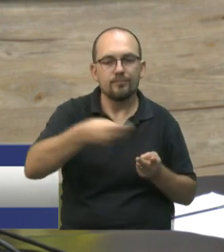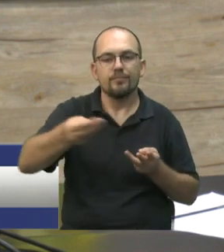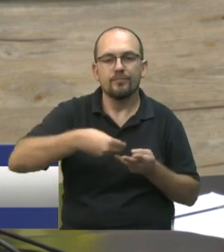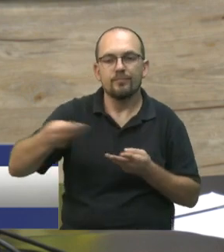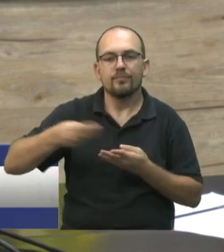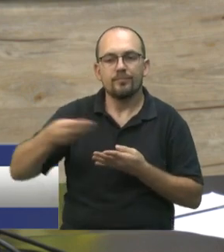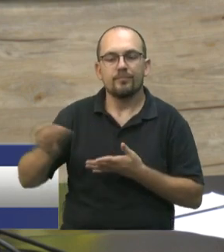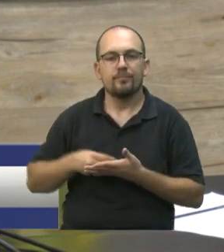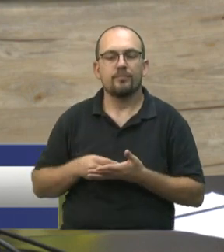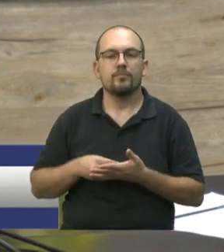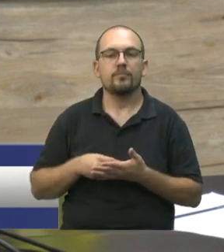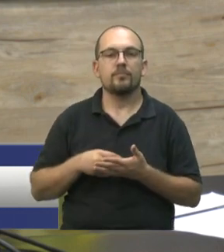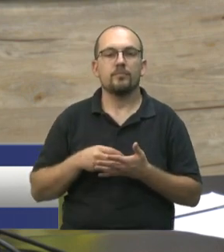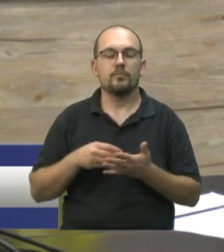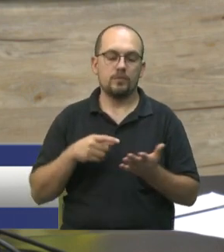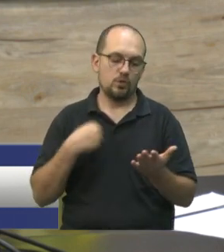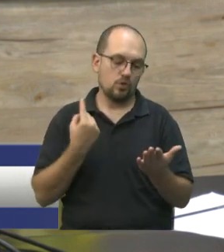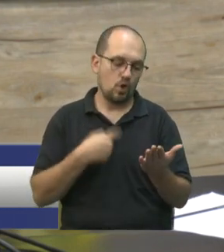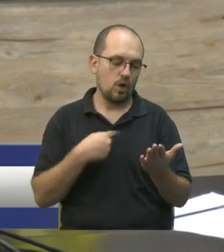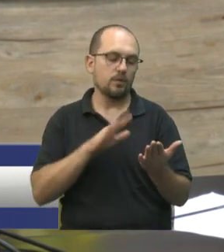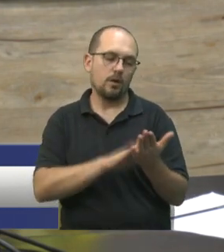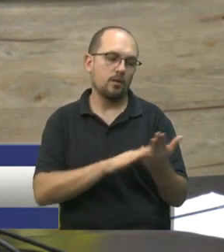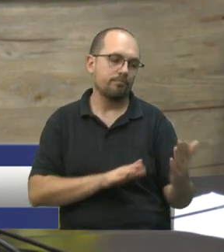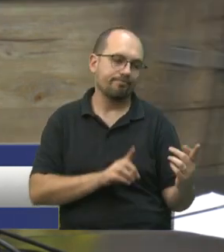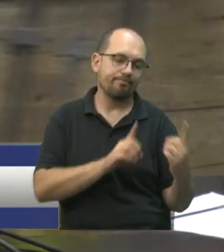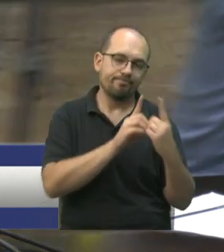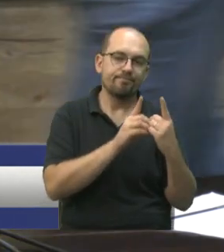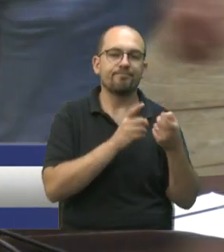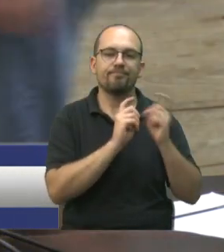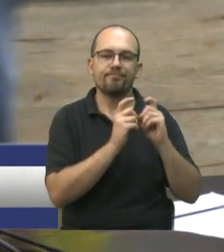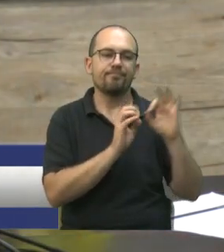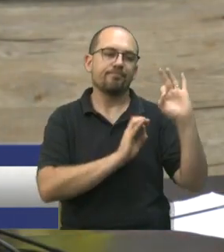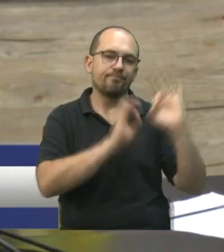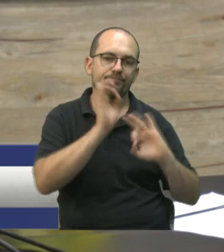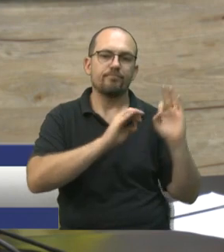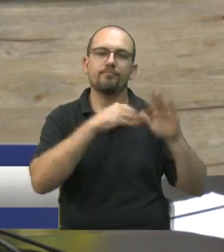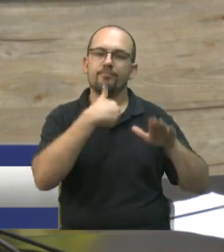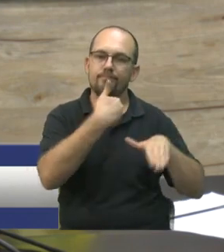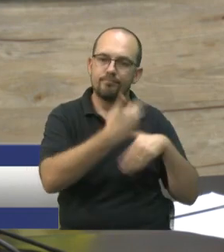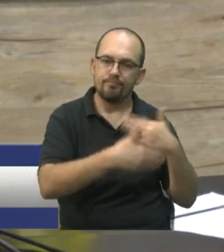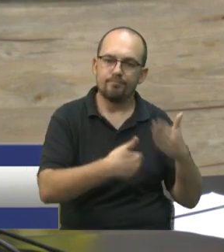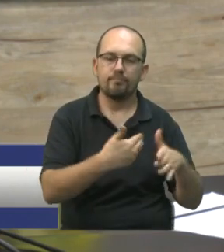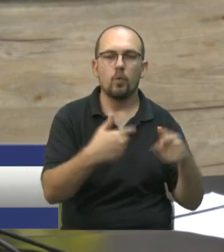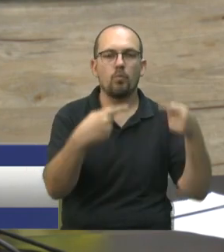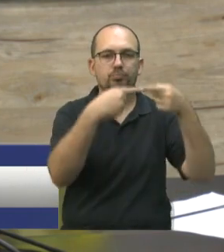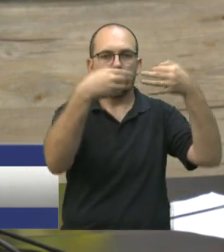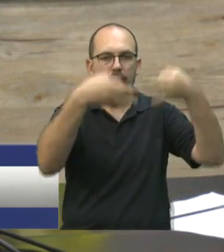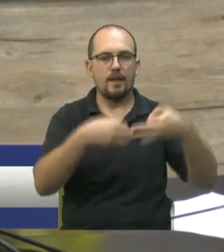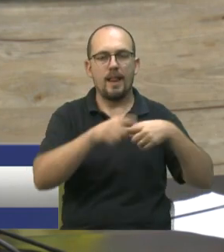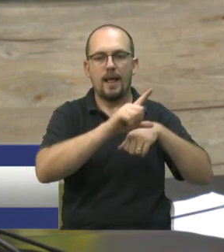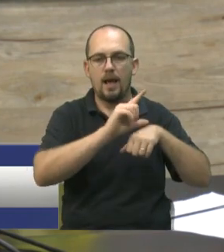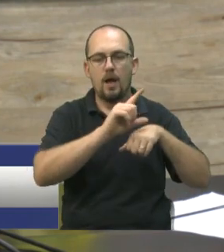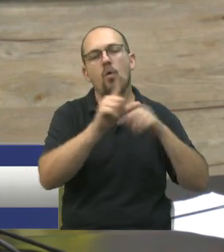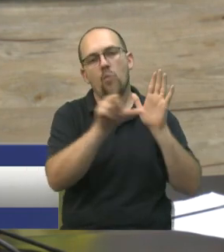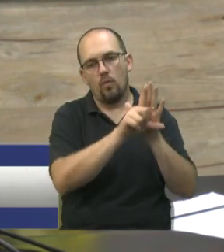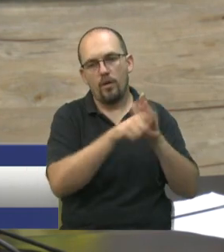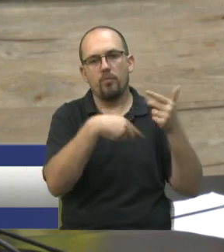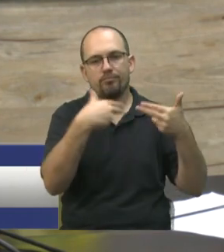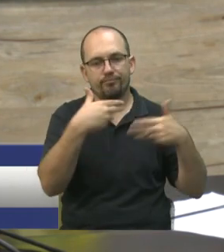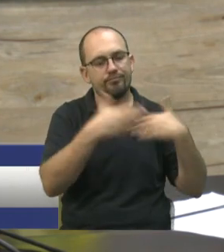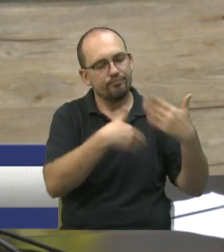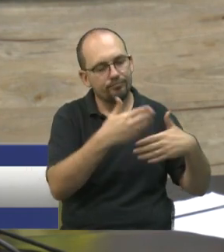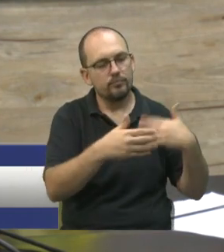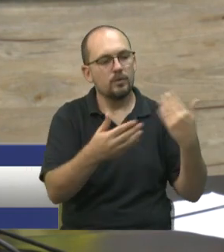mais. Então, nós compomos isso de forma estrutural, orgânica, legal. Então, nós introduzimos dentro da